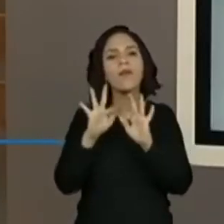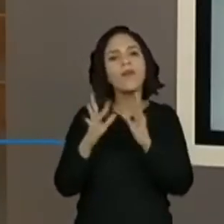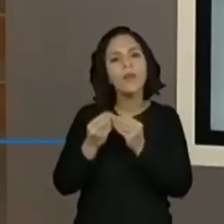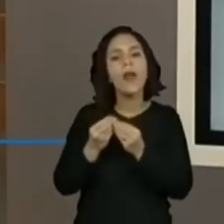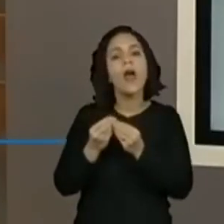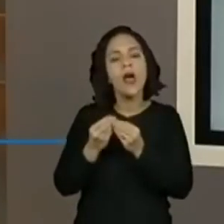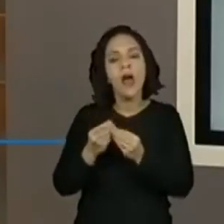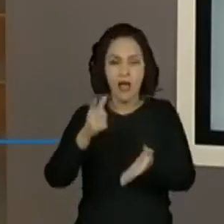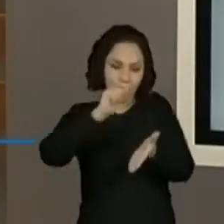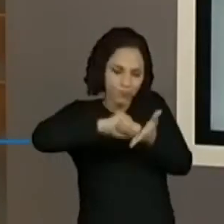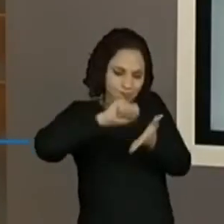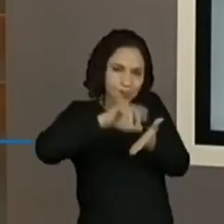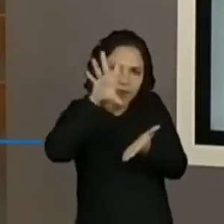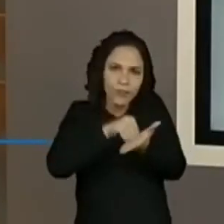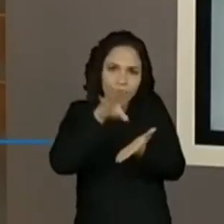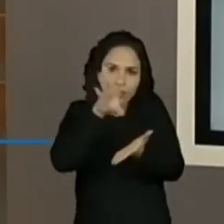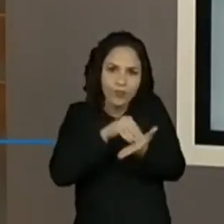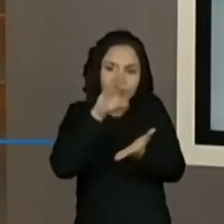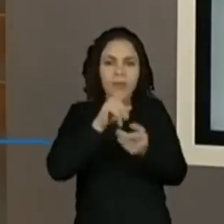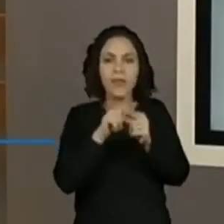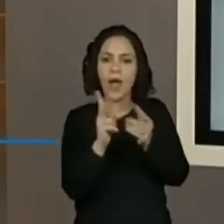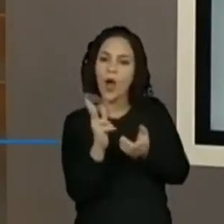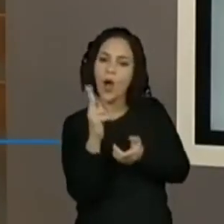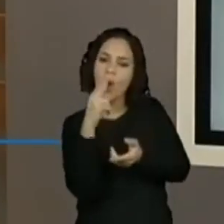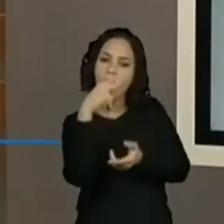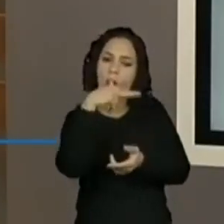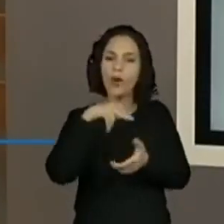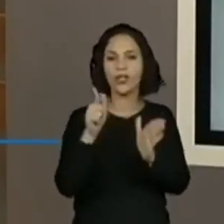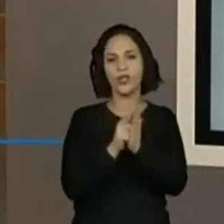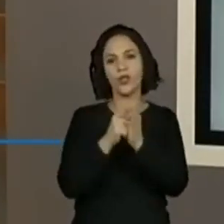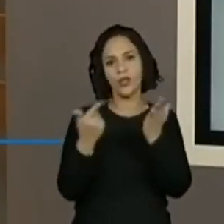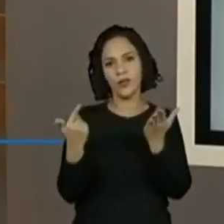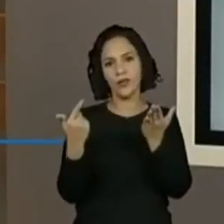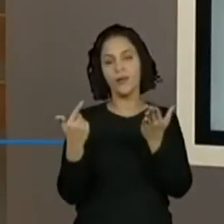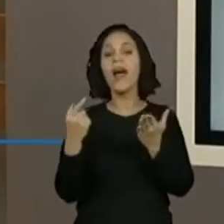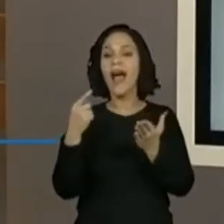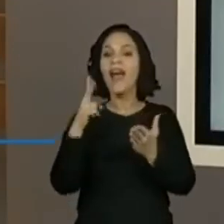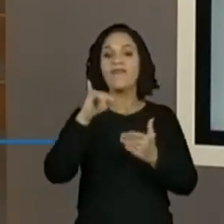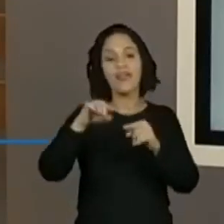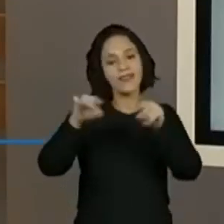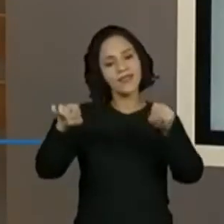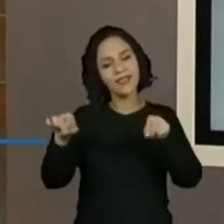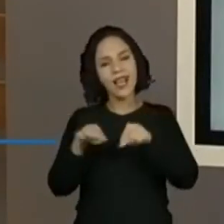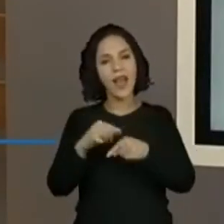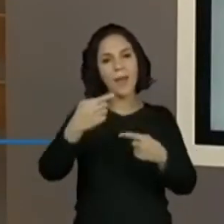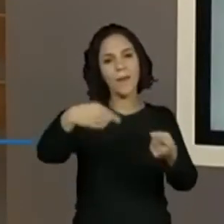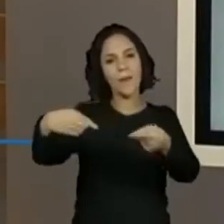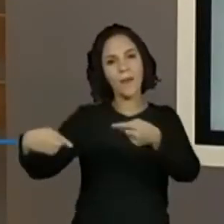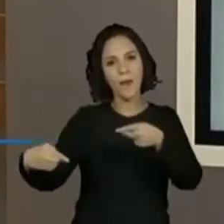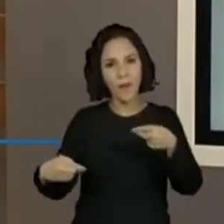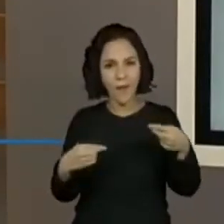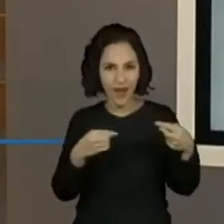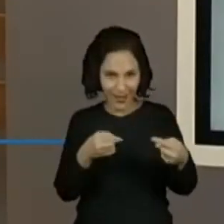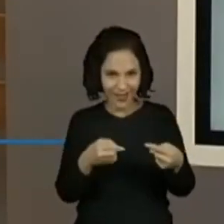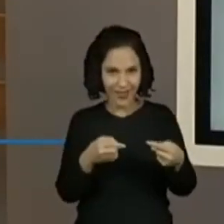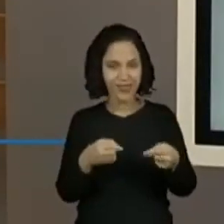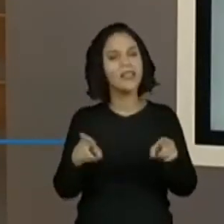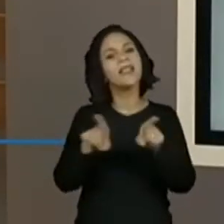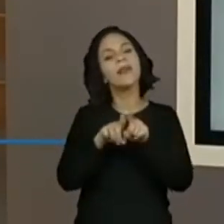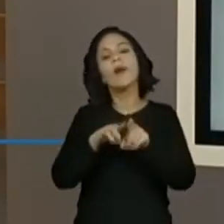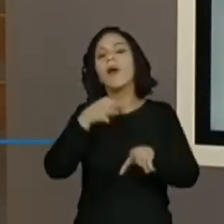família, recortes de jornais, e aí tudo isso seria trabalhado em sala, discutido, eles